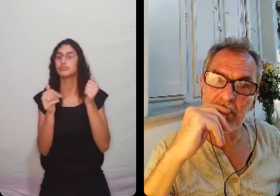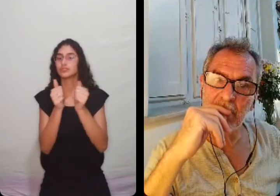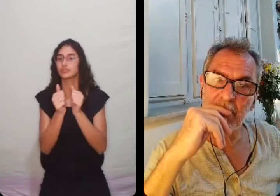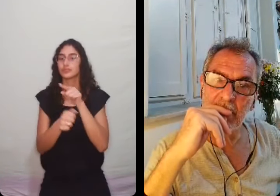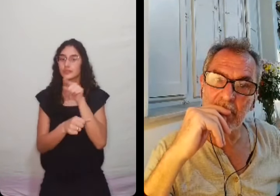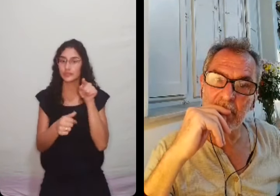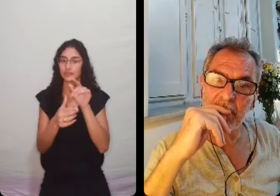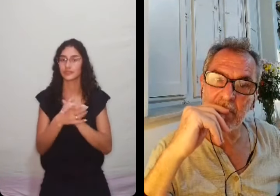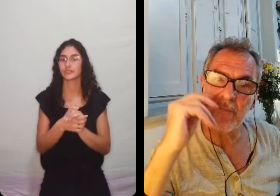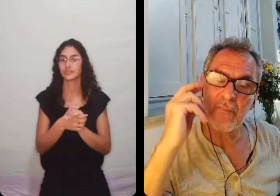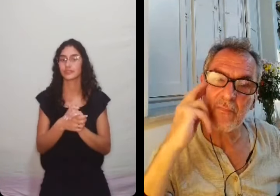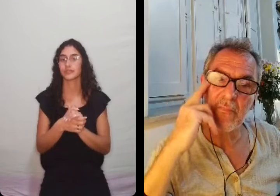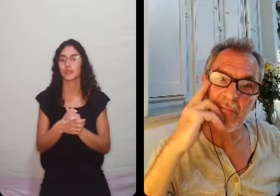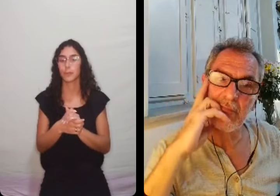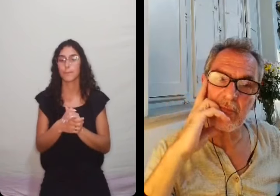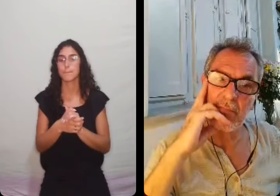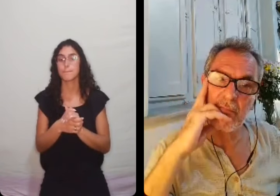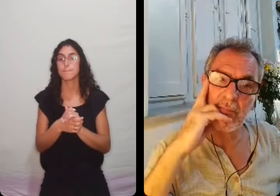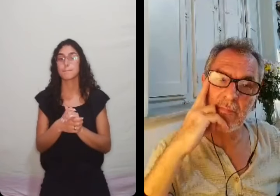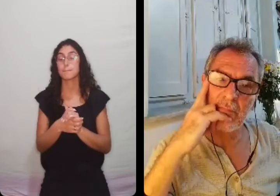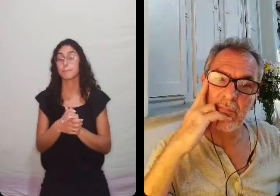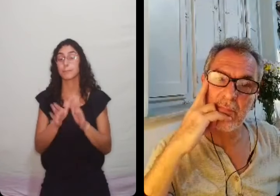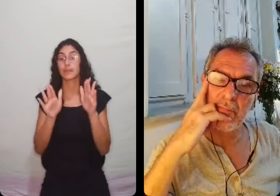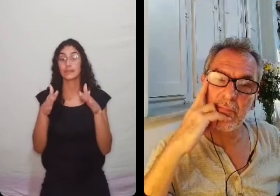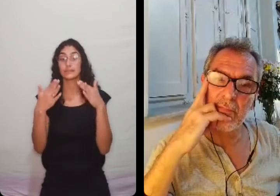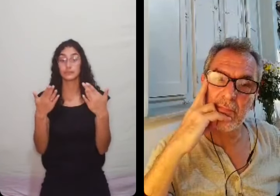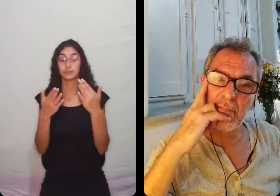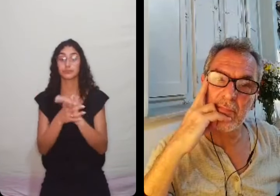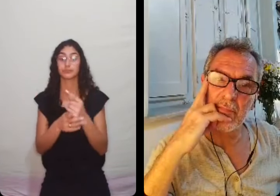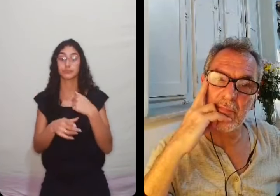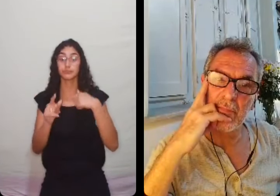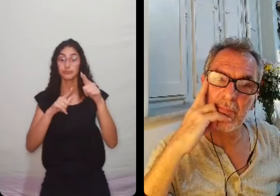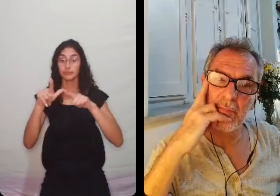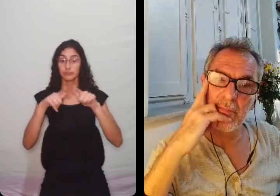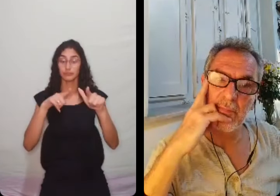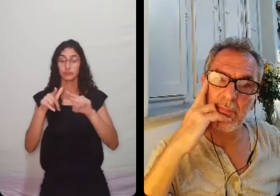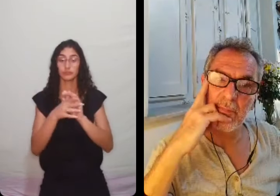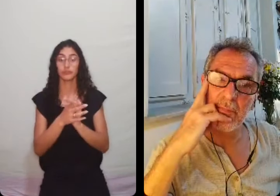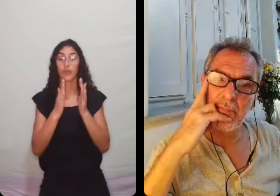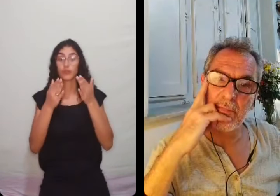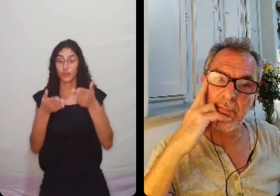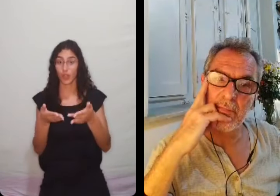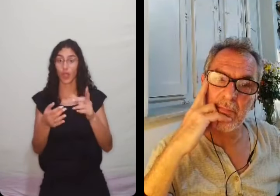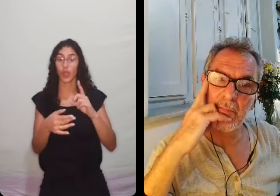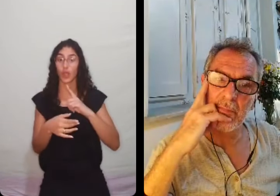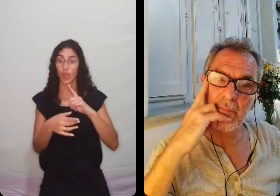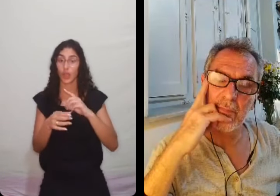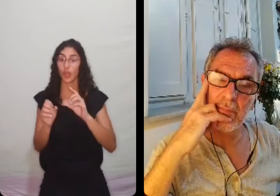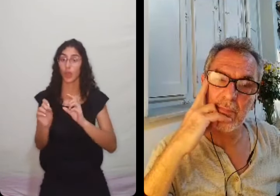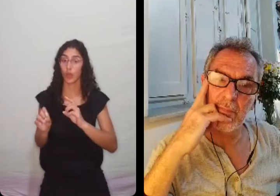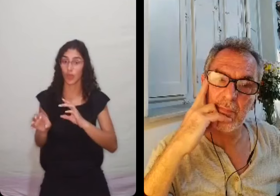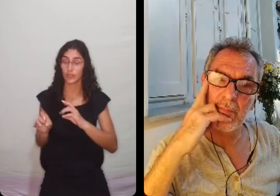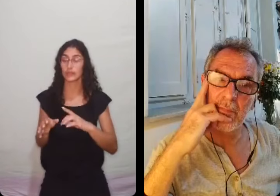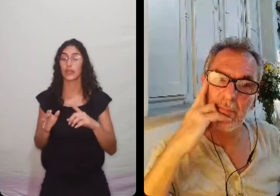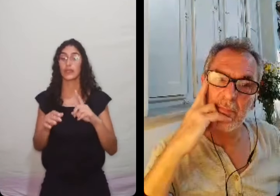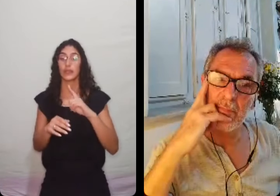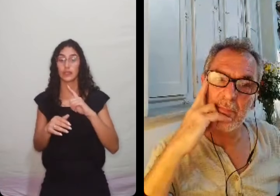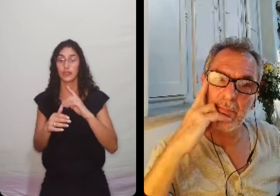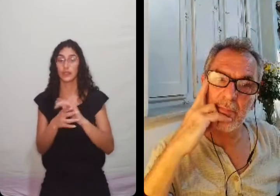Tá ótimo. Então, Thalita. Eu trabalho especificamente com a técnica clausviana. Lógico que